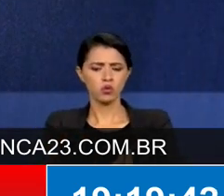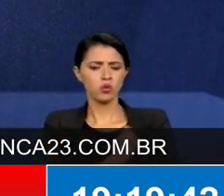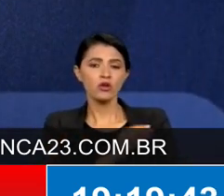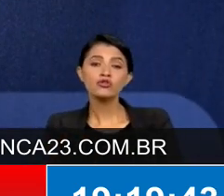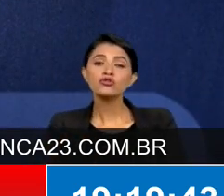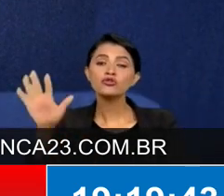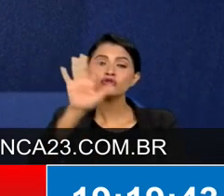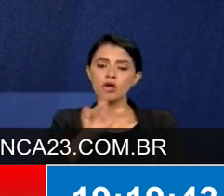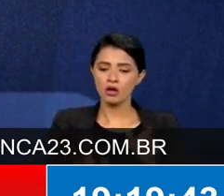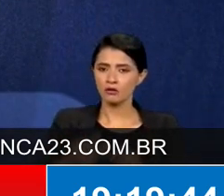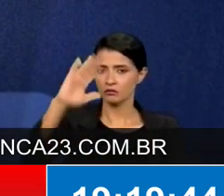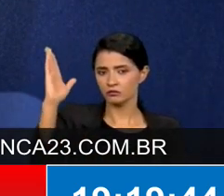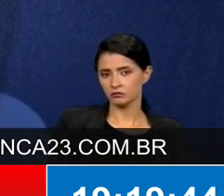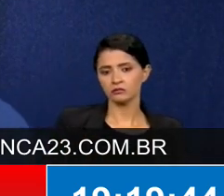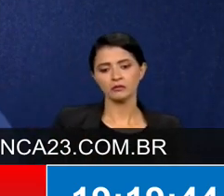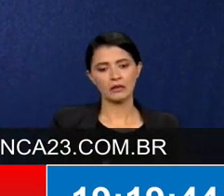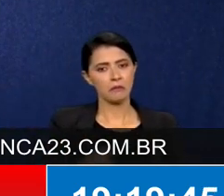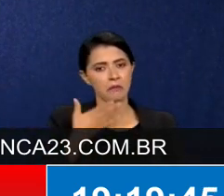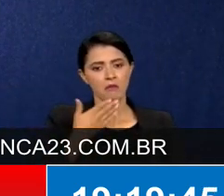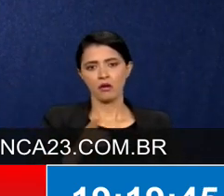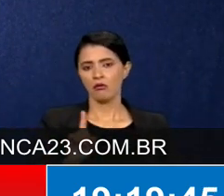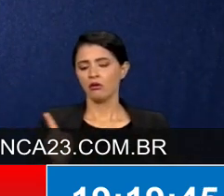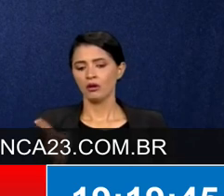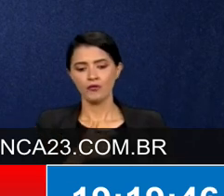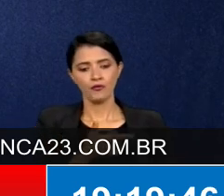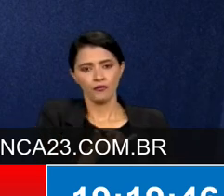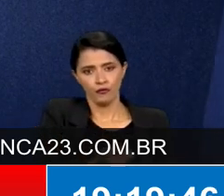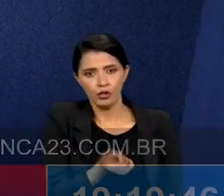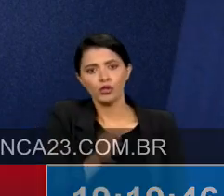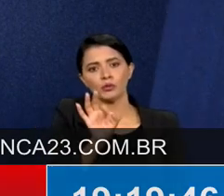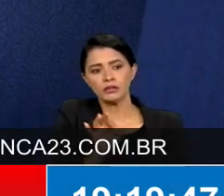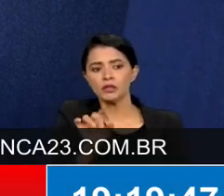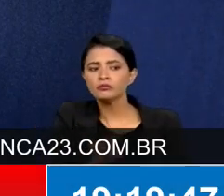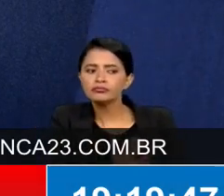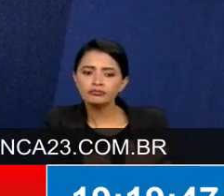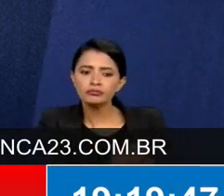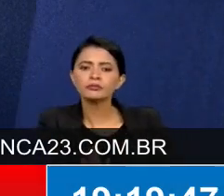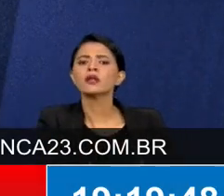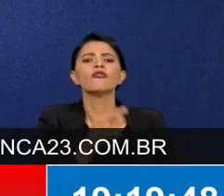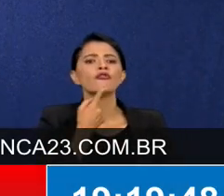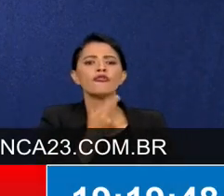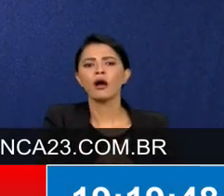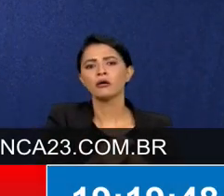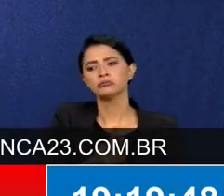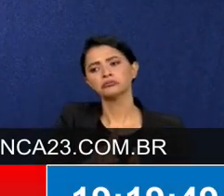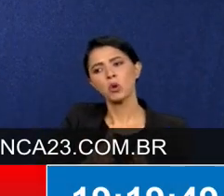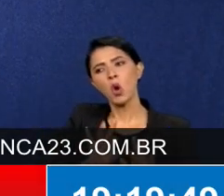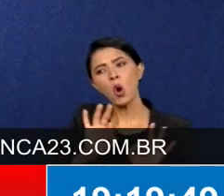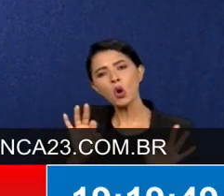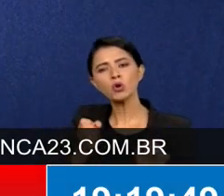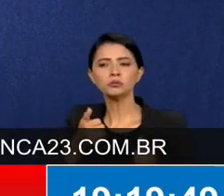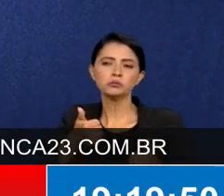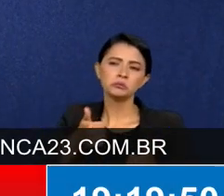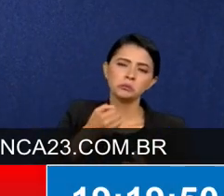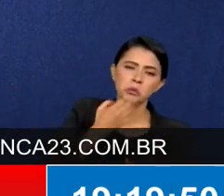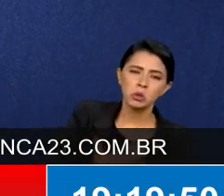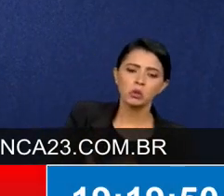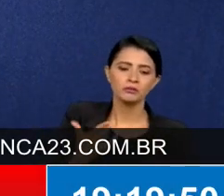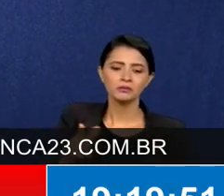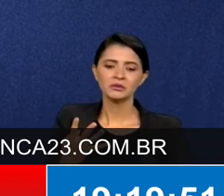dos brasileiros também não está das melhores. 20% dos entrevistados consideram que está ótima ou boa,